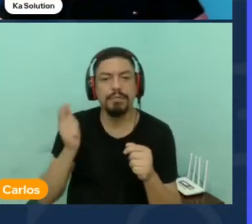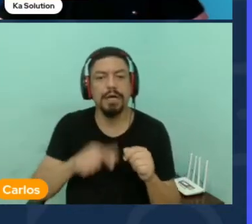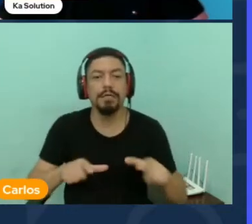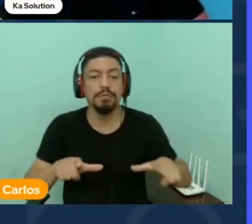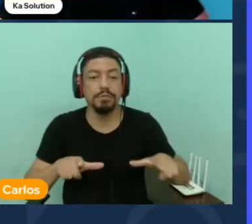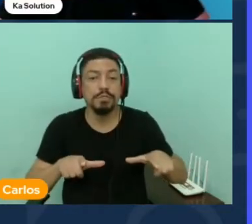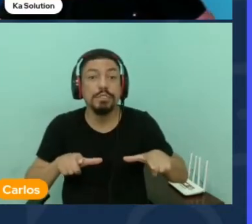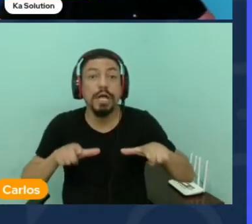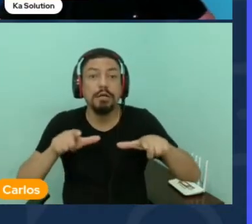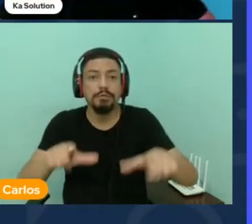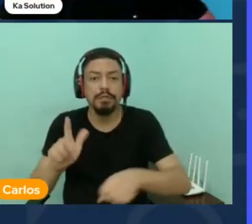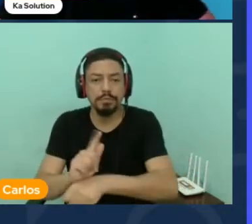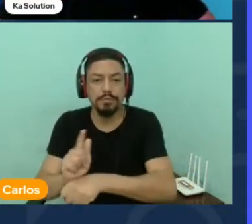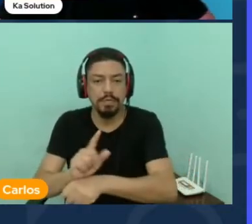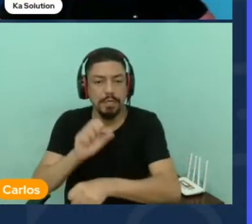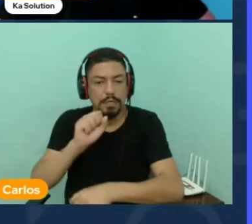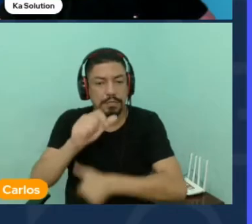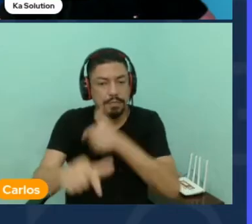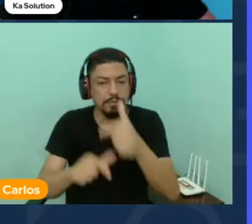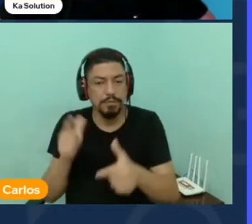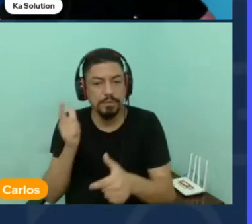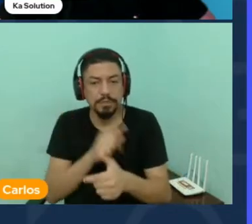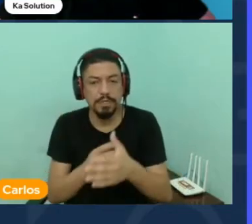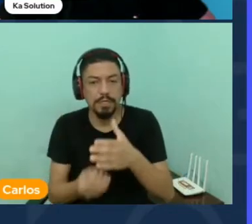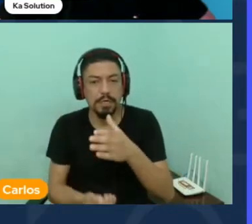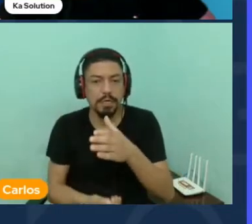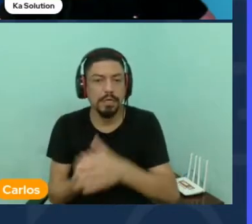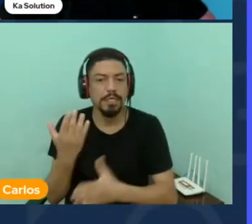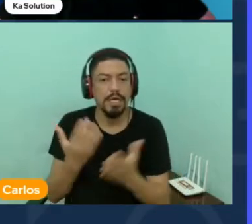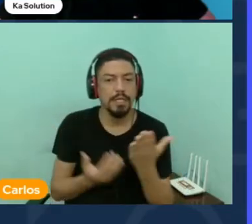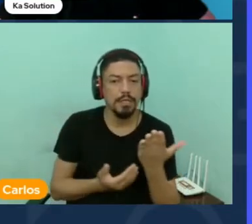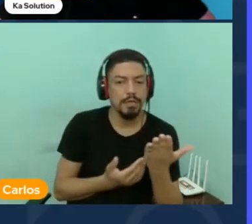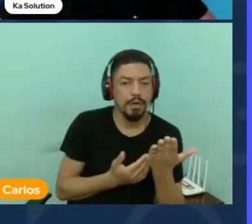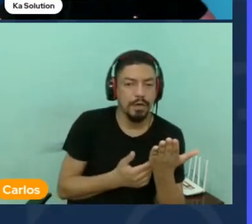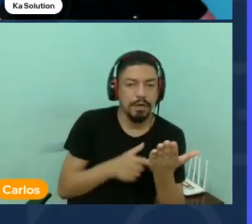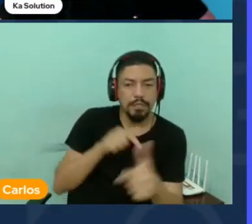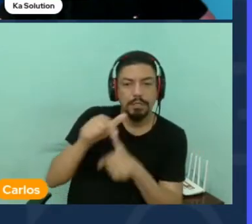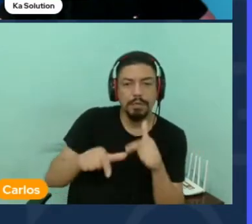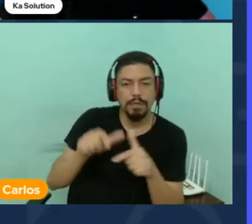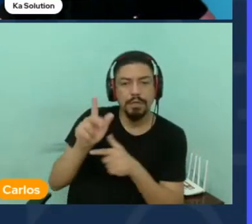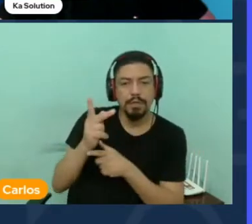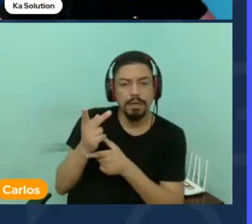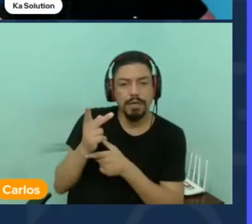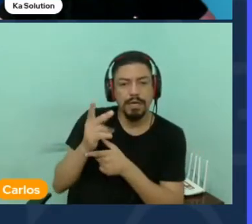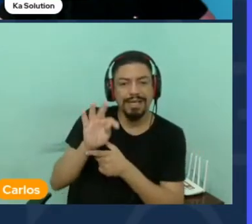o serviço que vai gerar aquele, quando eu estou trabalhando com